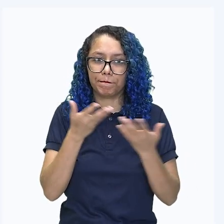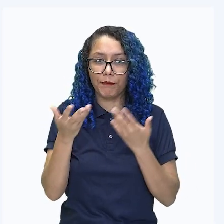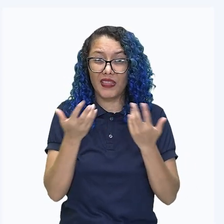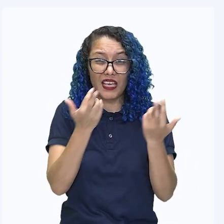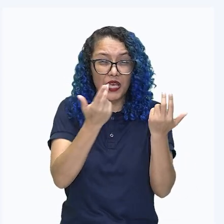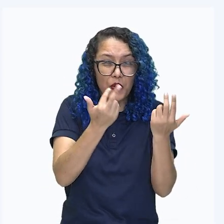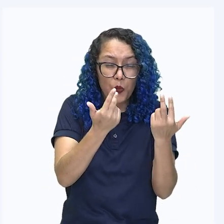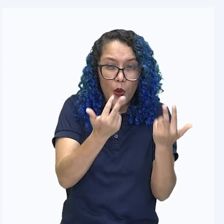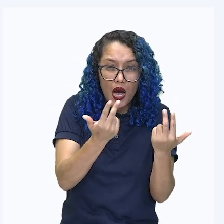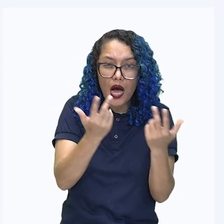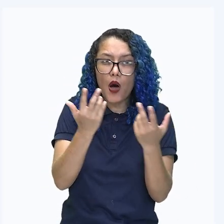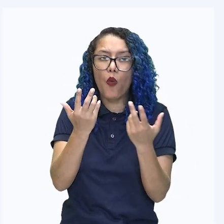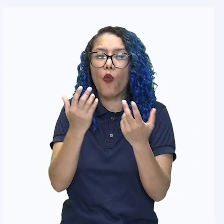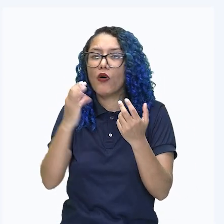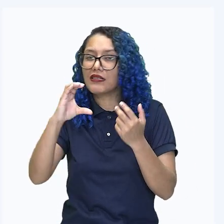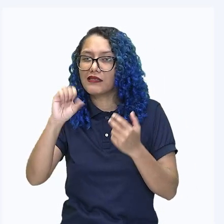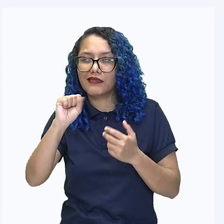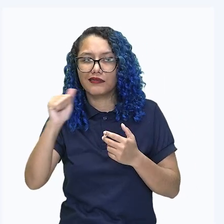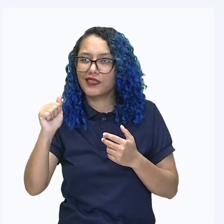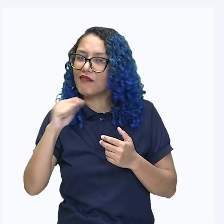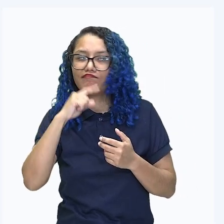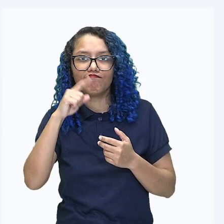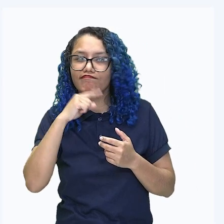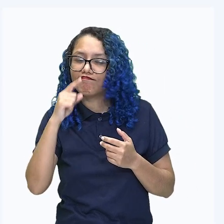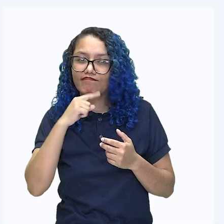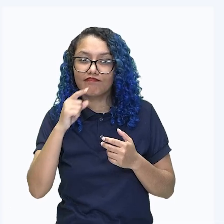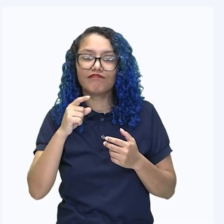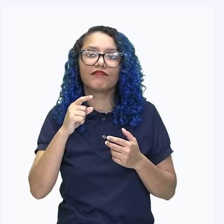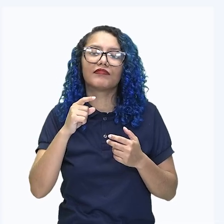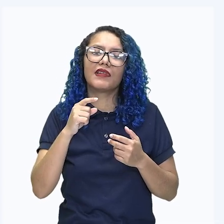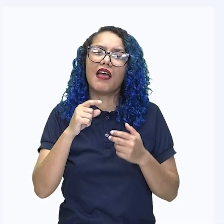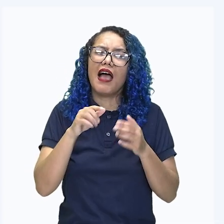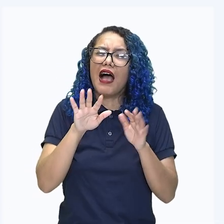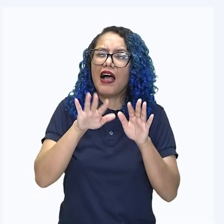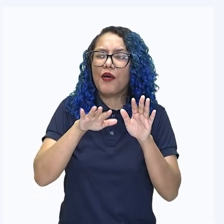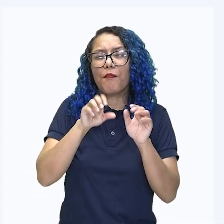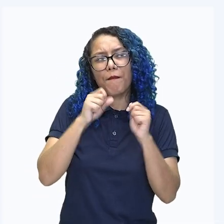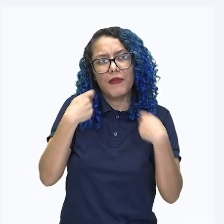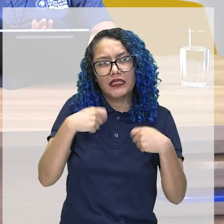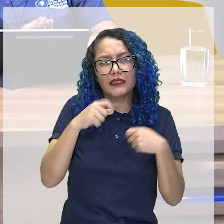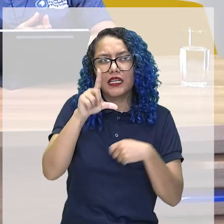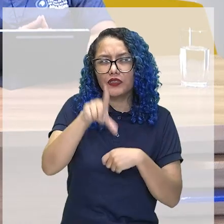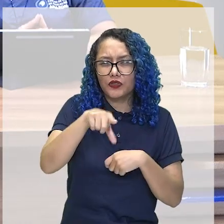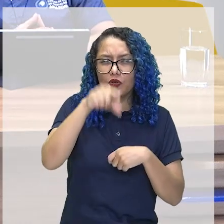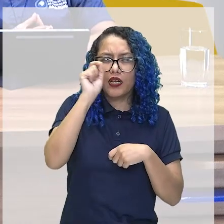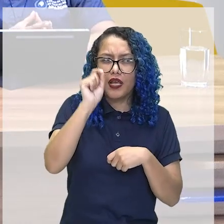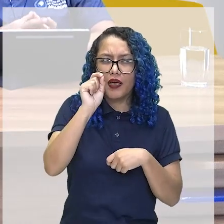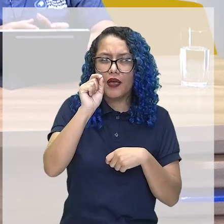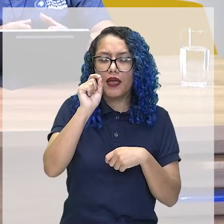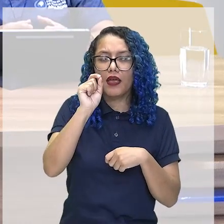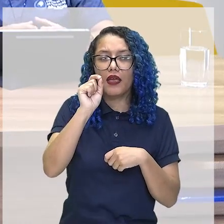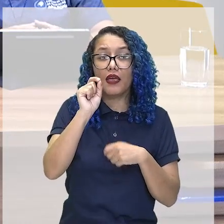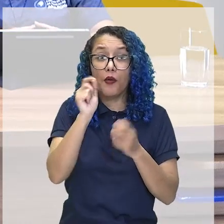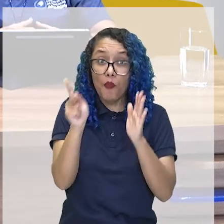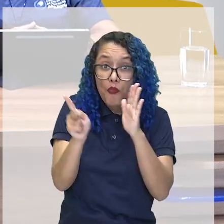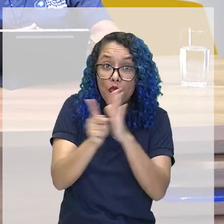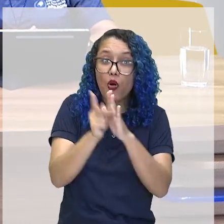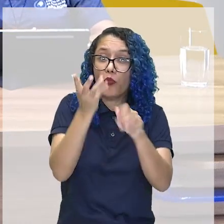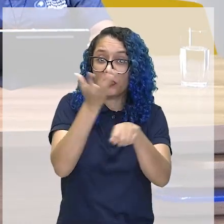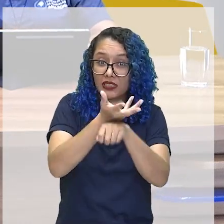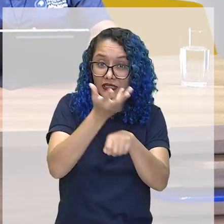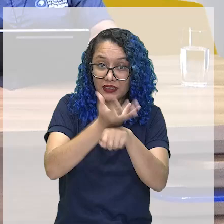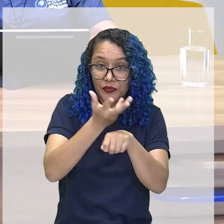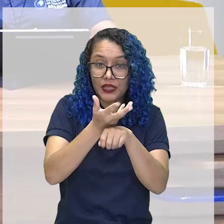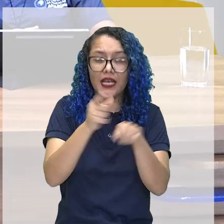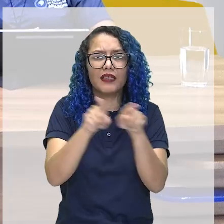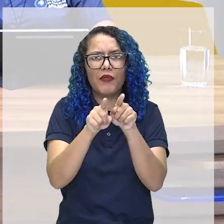os mesmos que constam no CSA. Então, você vai selecionar, né, você vai selecionar um que seja dentro do componente,